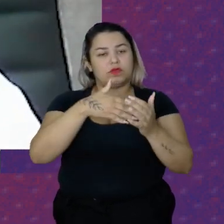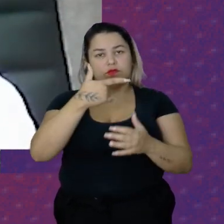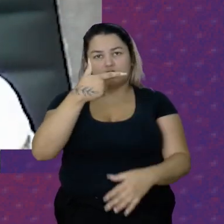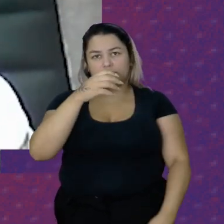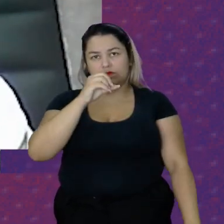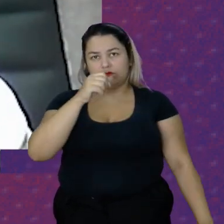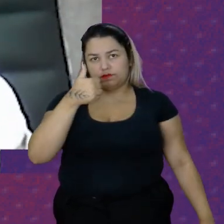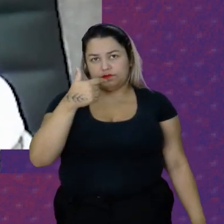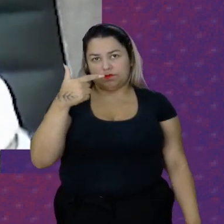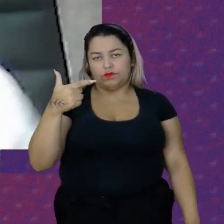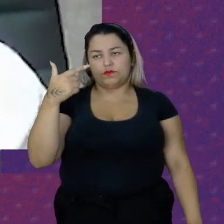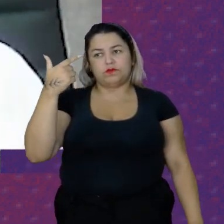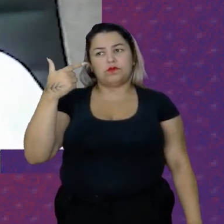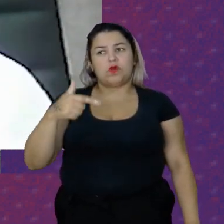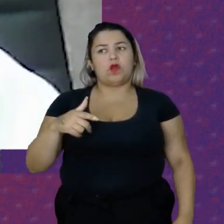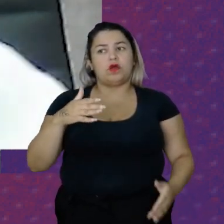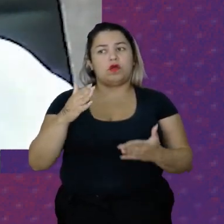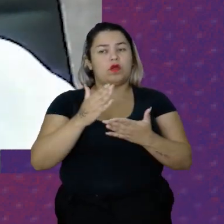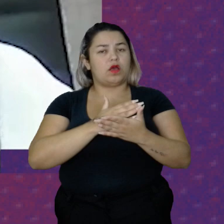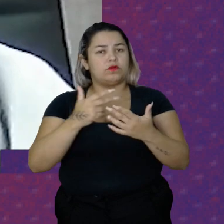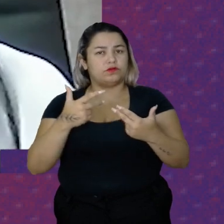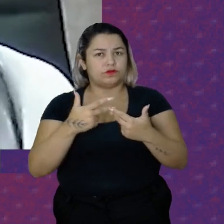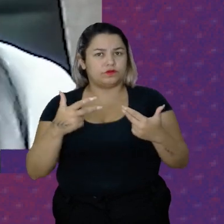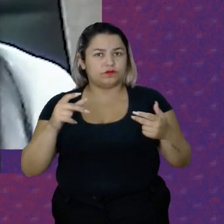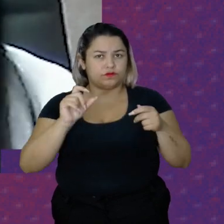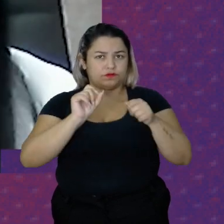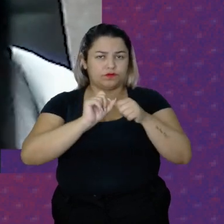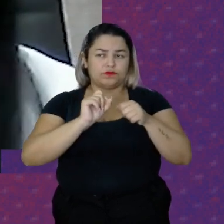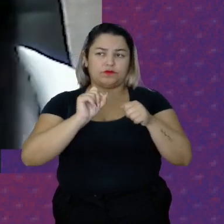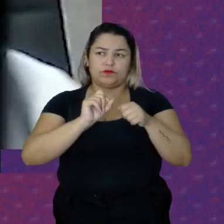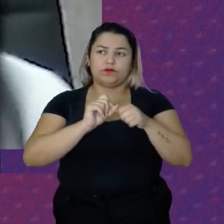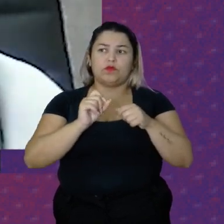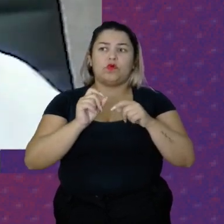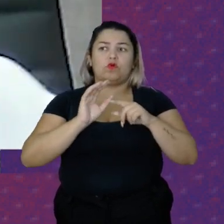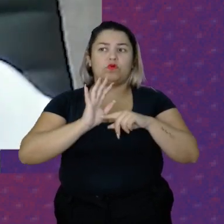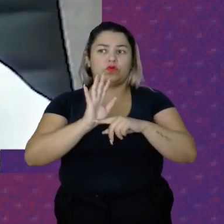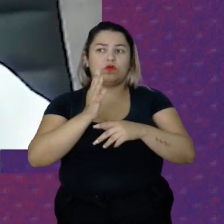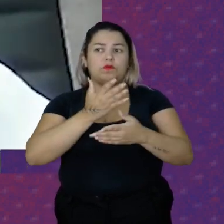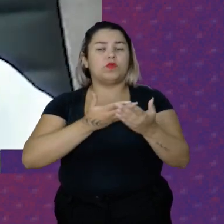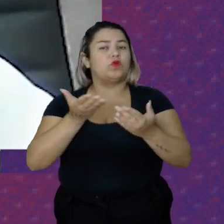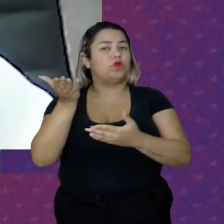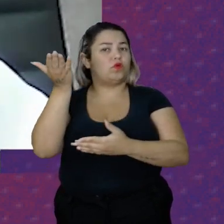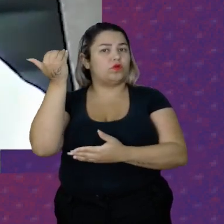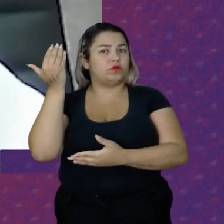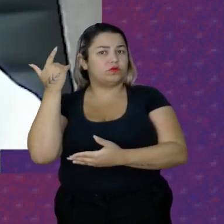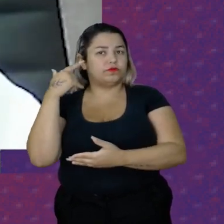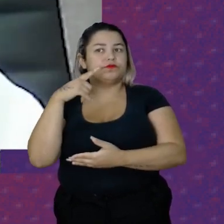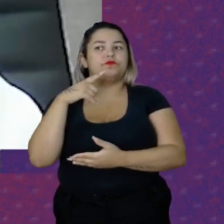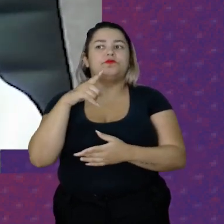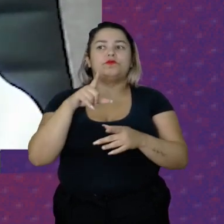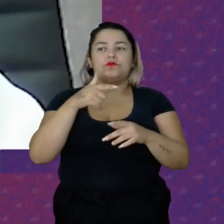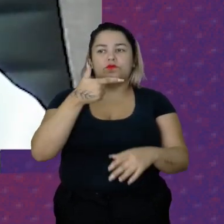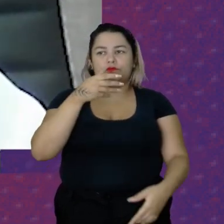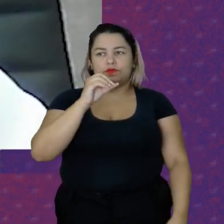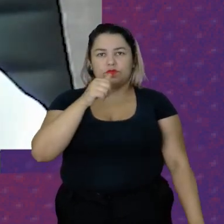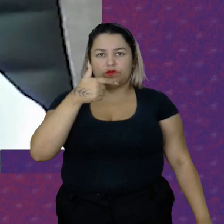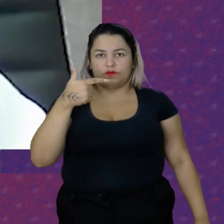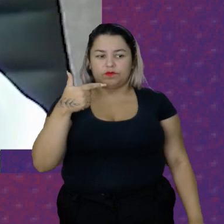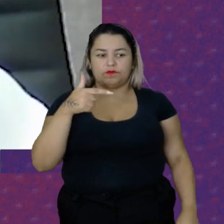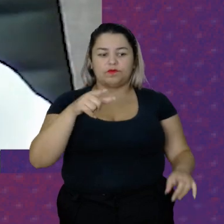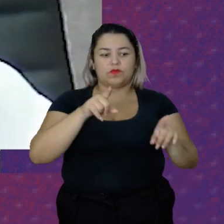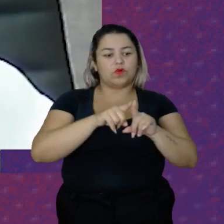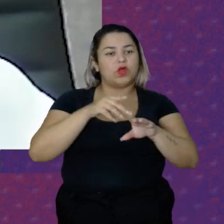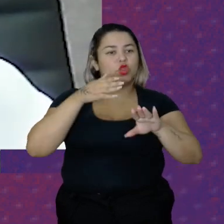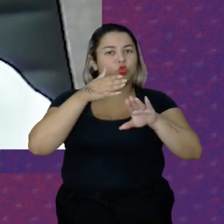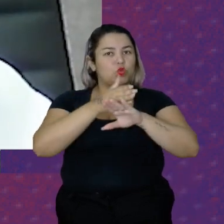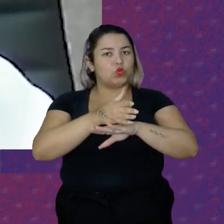e outras coisas que nós ainda estamos fazendo, mas que foram de recursos conquistados lá atrás. Porque eu saí em 2012, o prefeito que entrou,